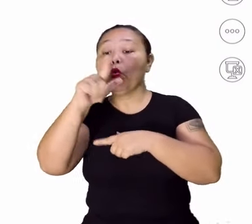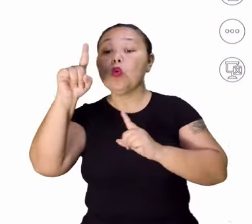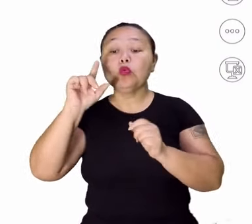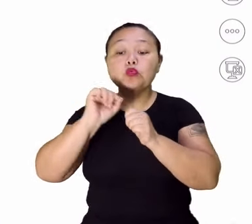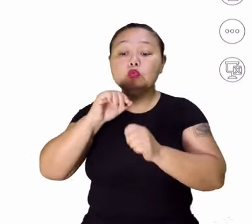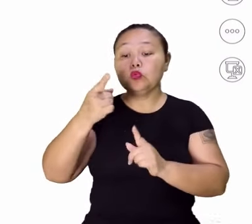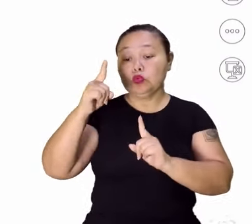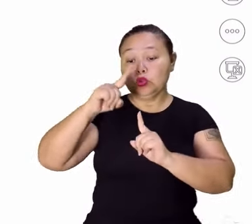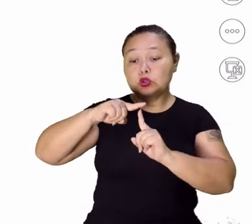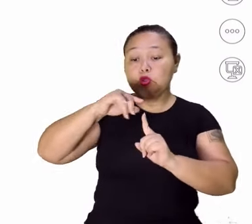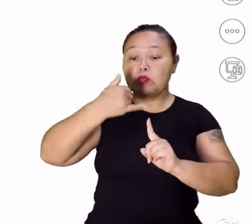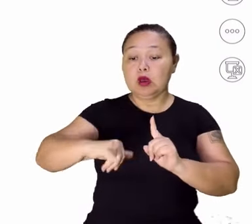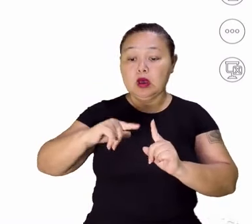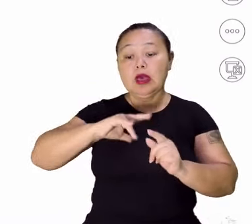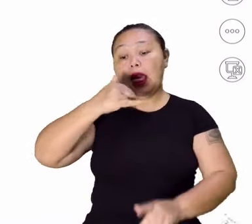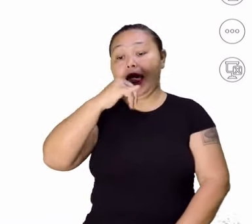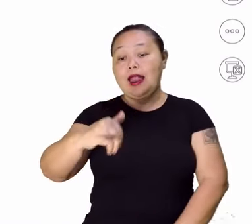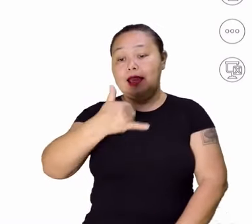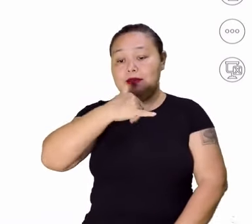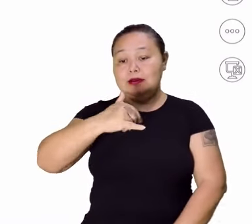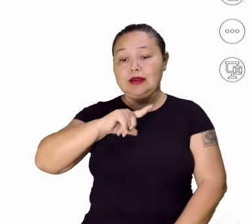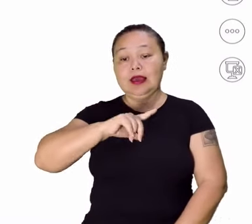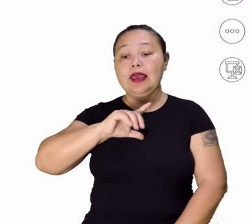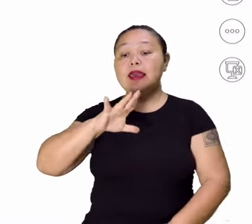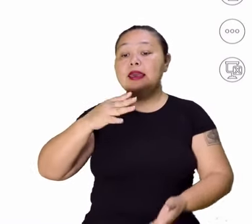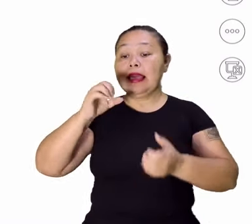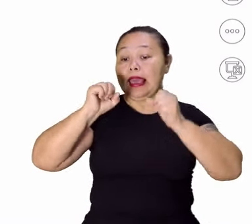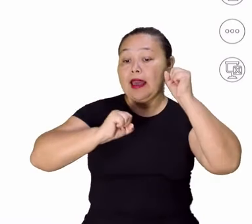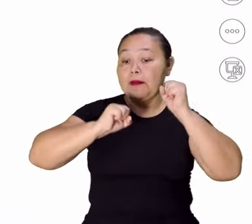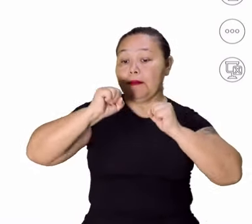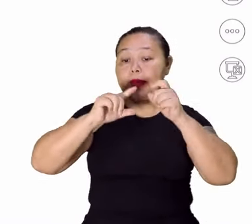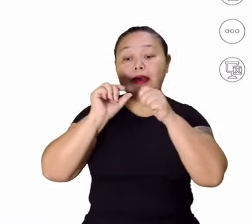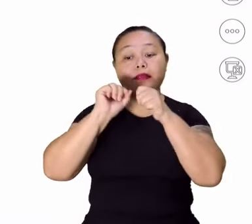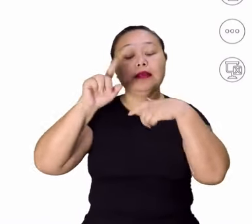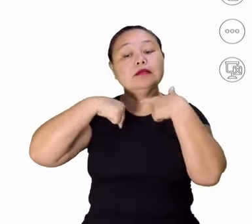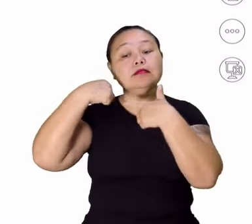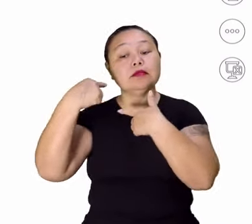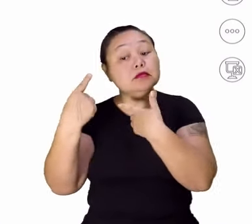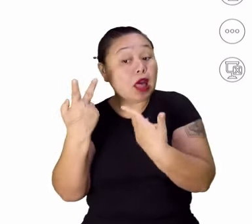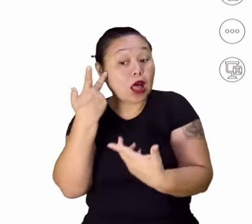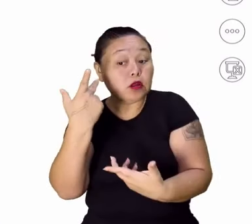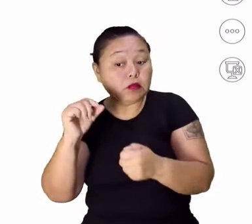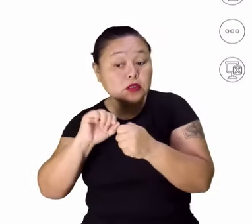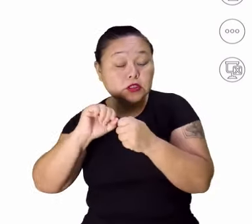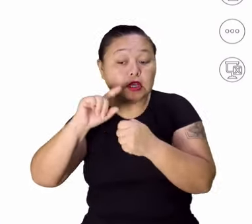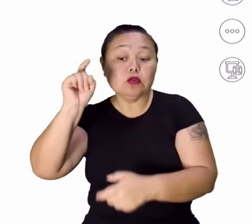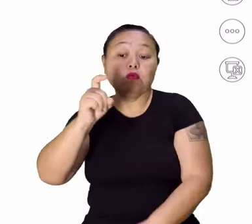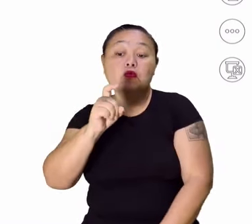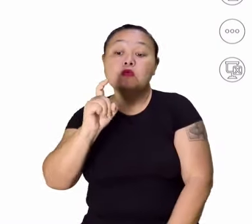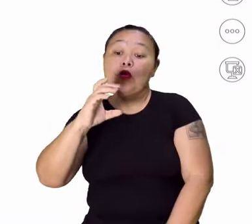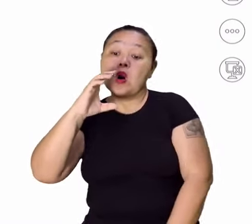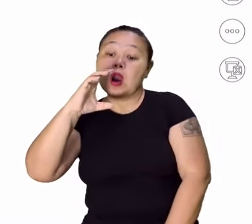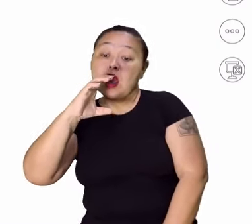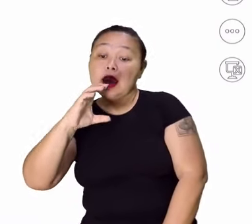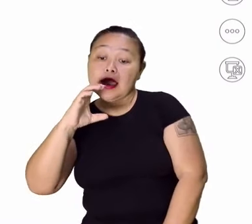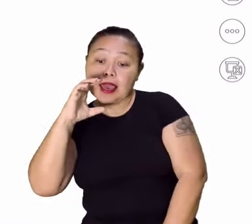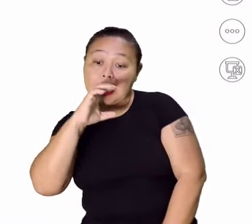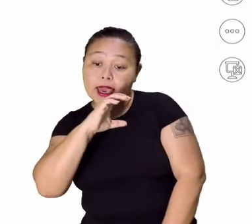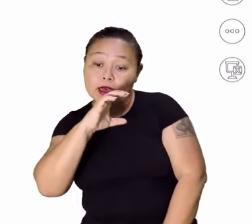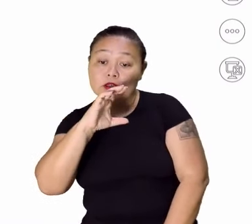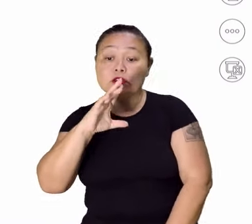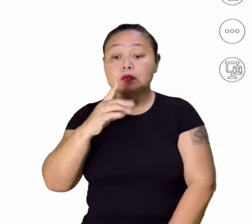de energia, que é a energia elétrica, né? Que é a máquina. Naturalmente, vai do quente para o frio. Então, o calor... Até atingir o equilíbrio térmico. Então, o